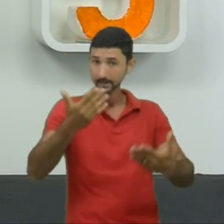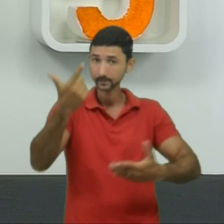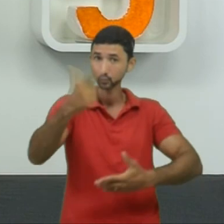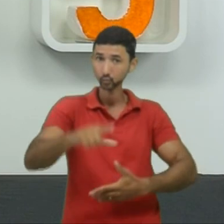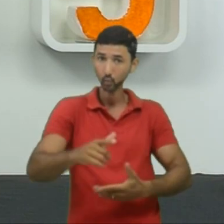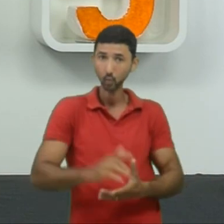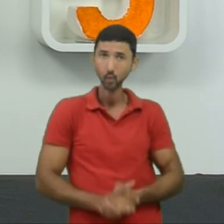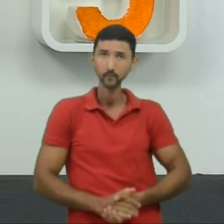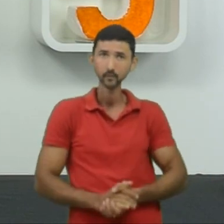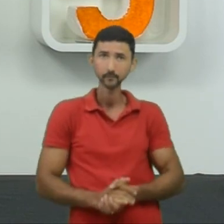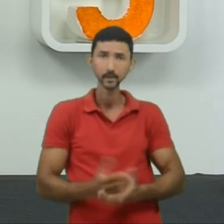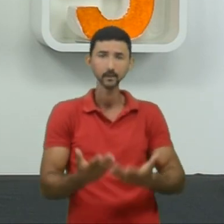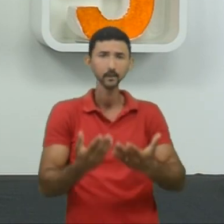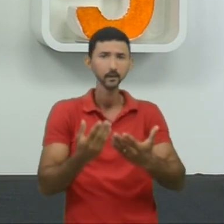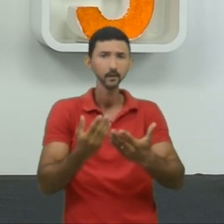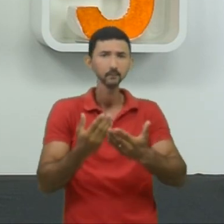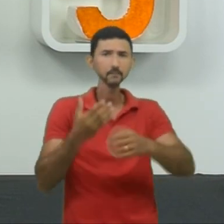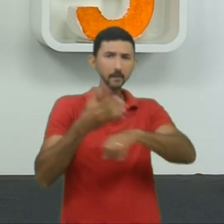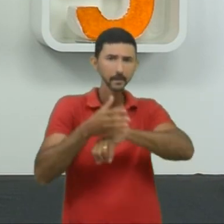novamente